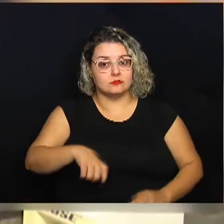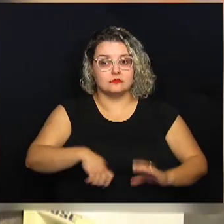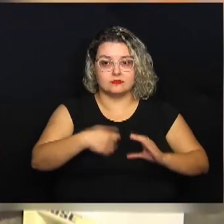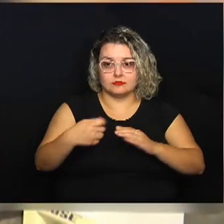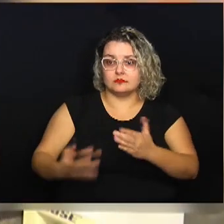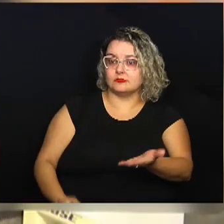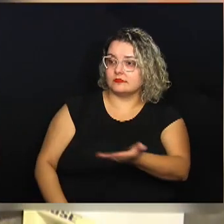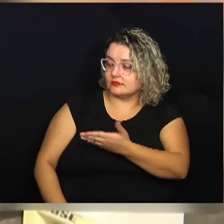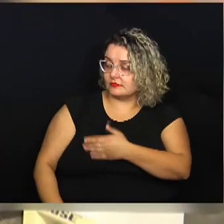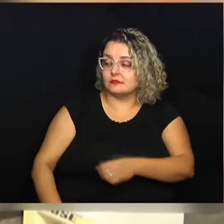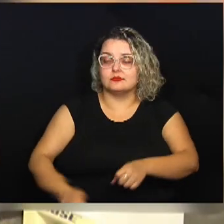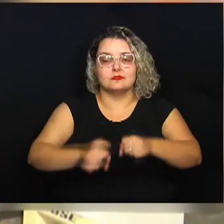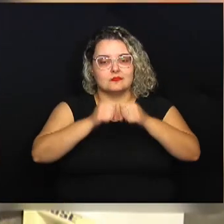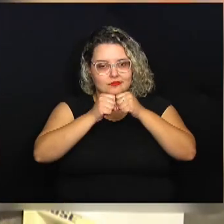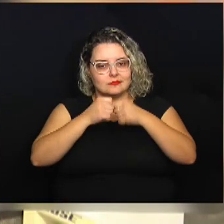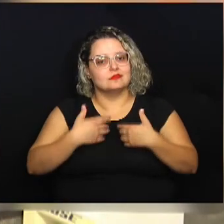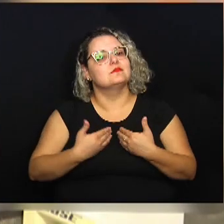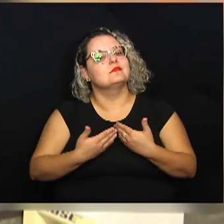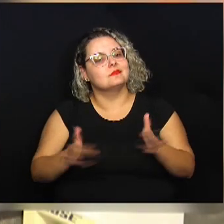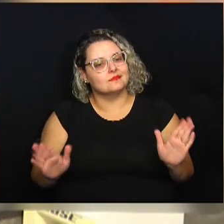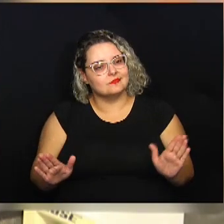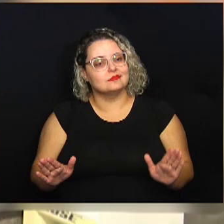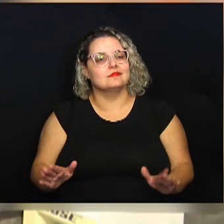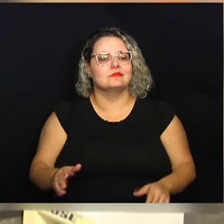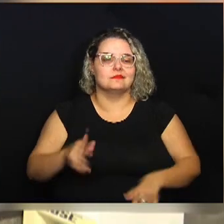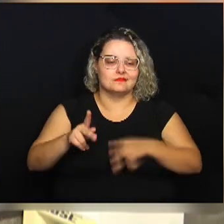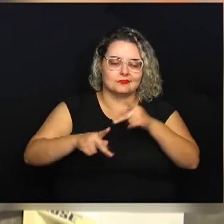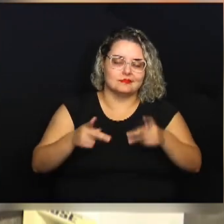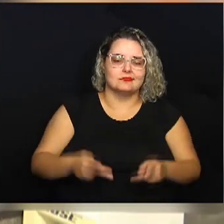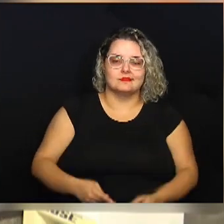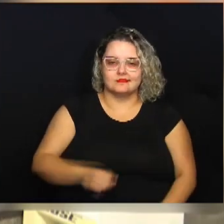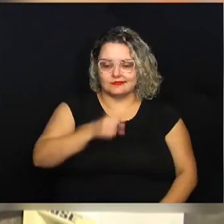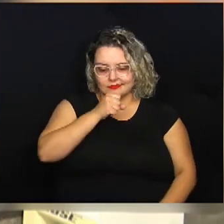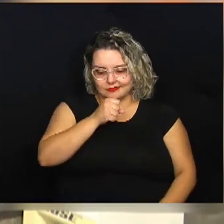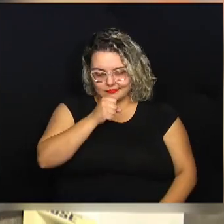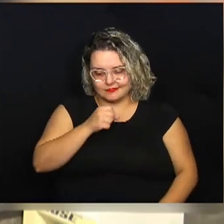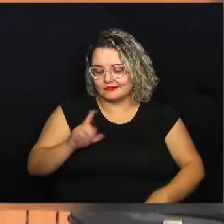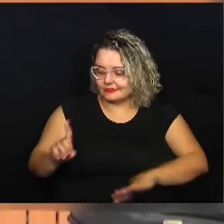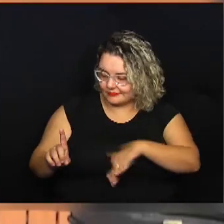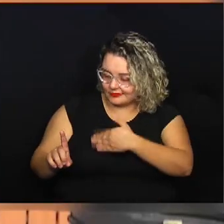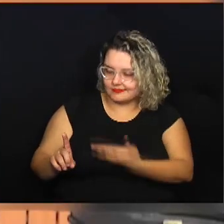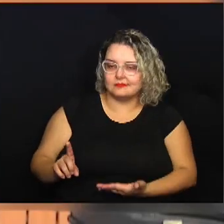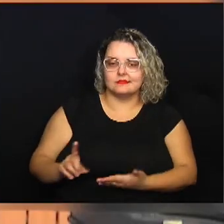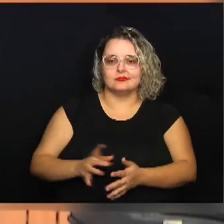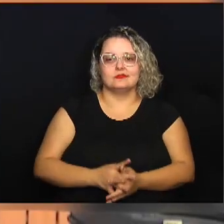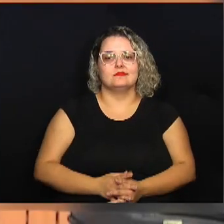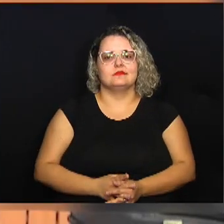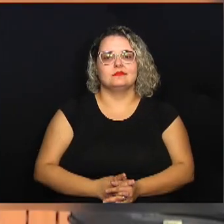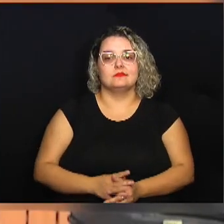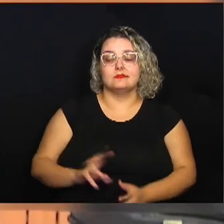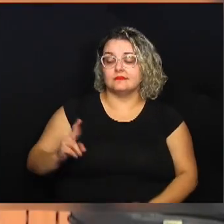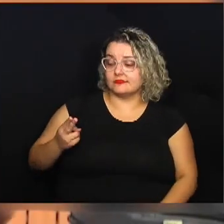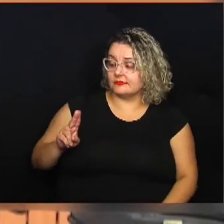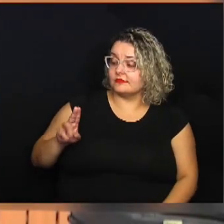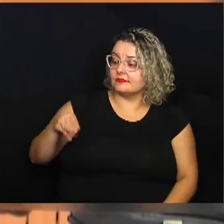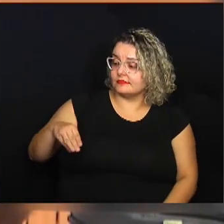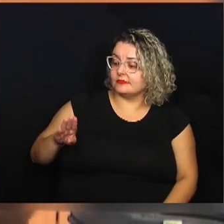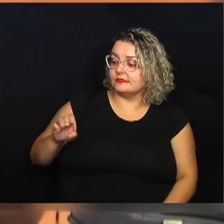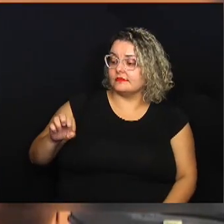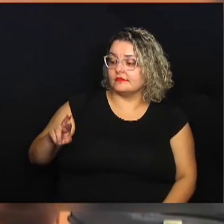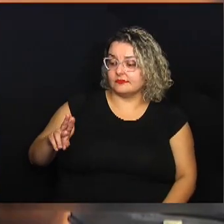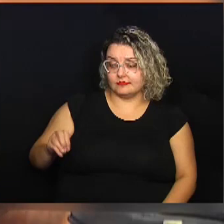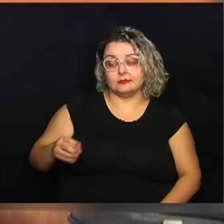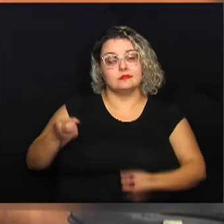e o microfone ficou aberto para a plateia que quisesse prestar suas homenagens. Humberto explicou por que os arquivos